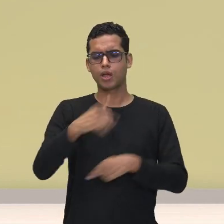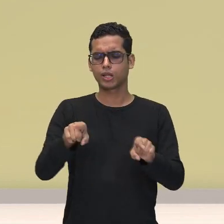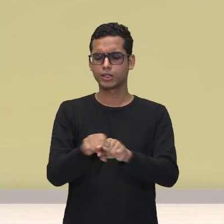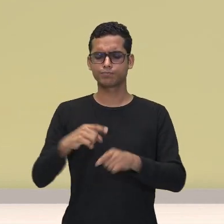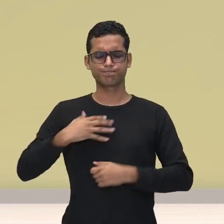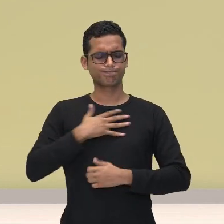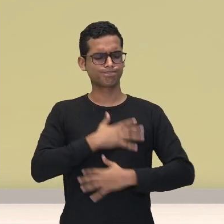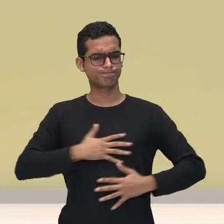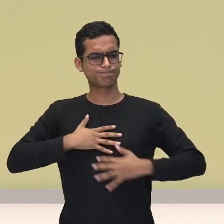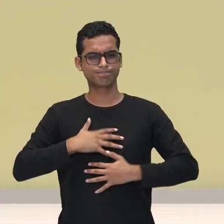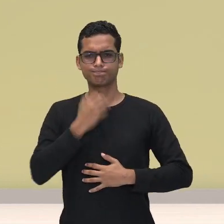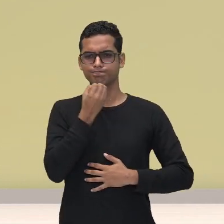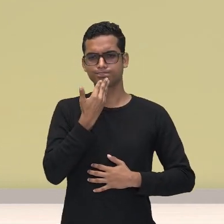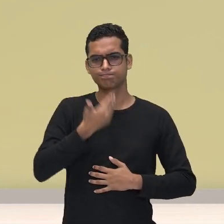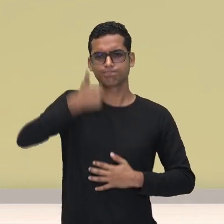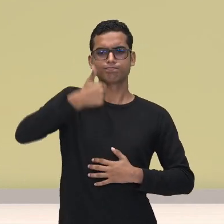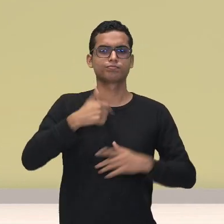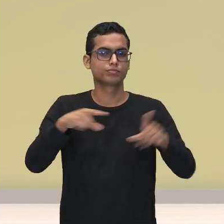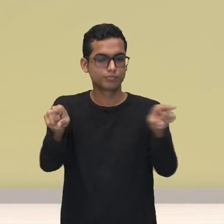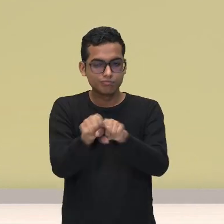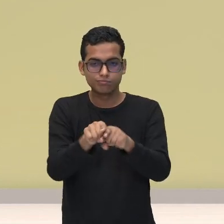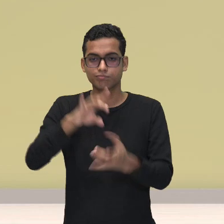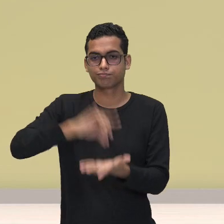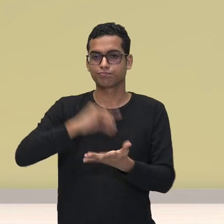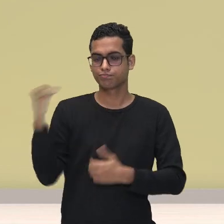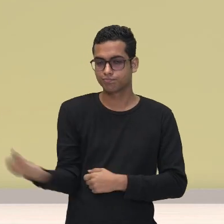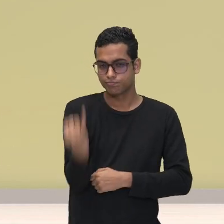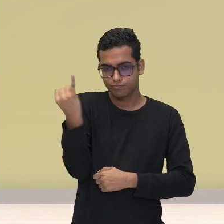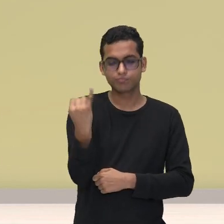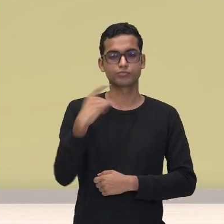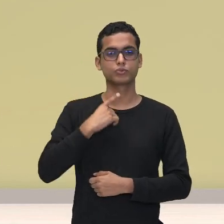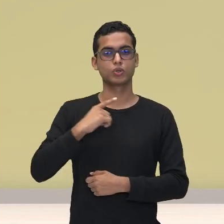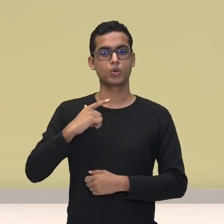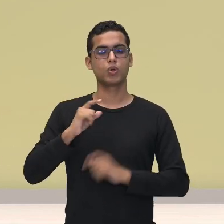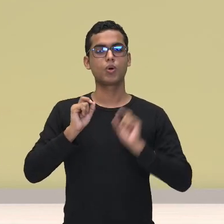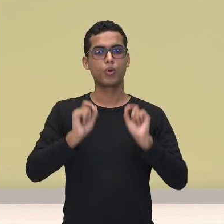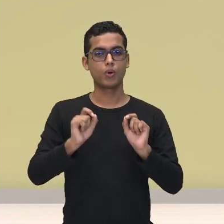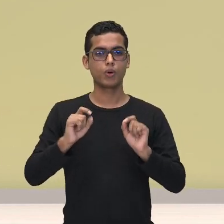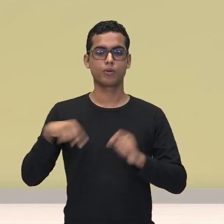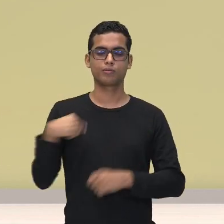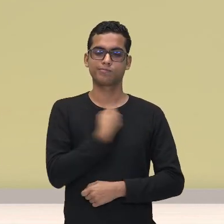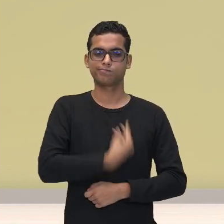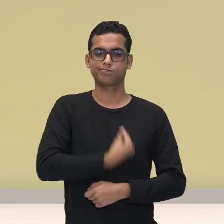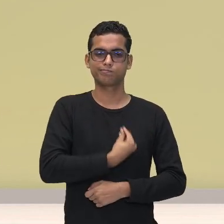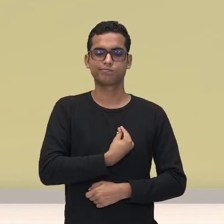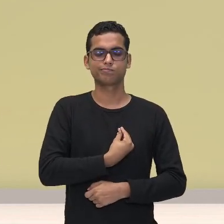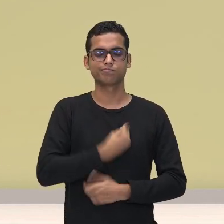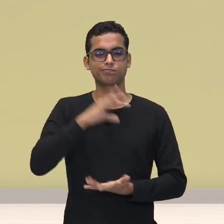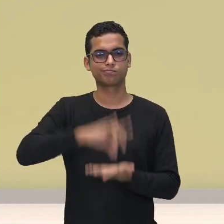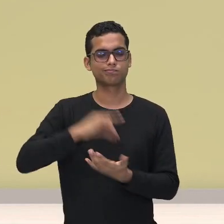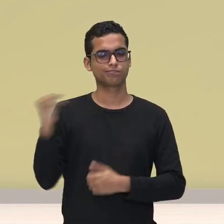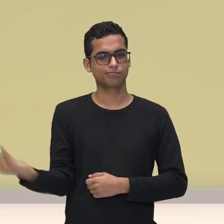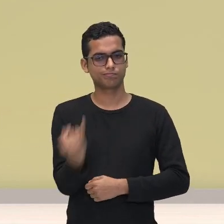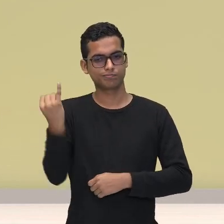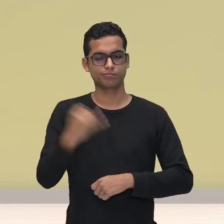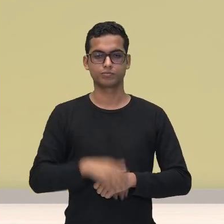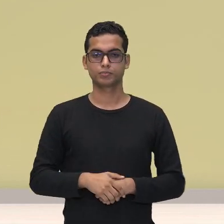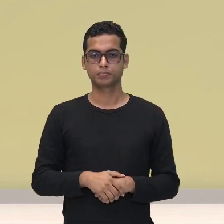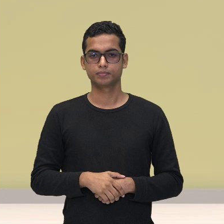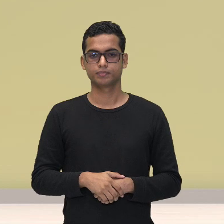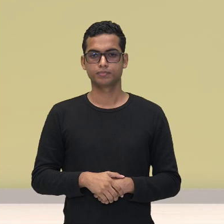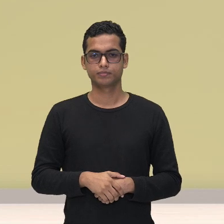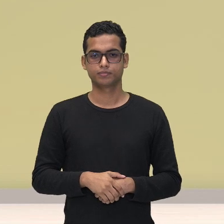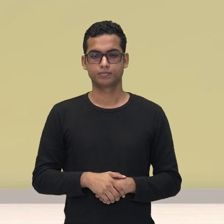prazer, né, que é super importante para que torne a nossa vida mais significativa. E, por fim,